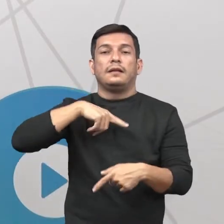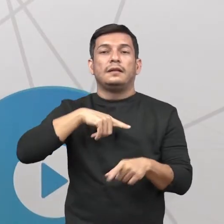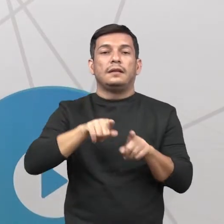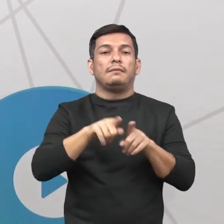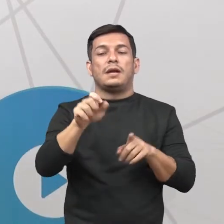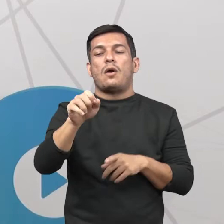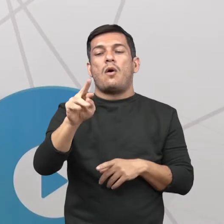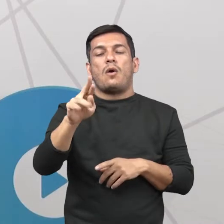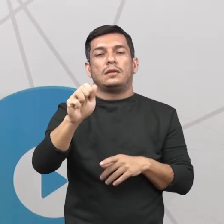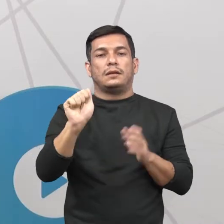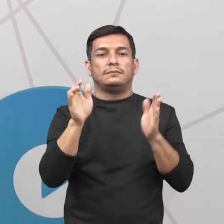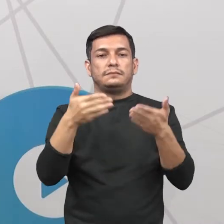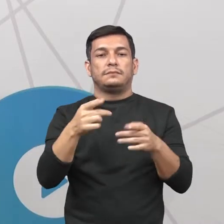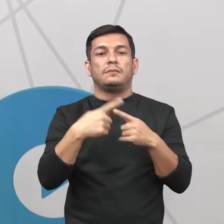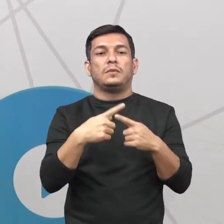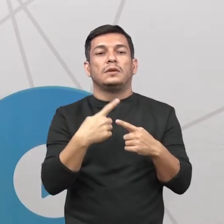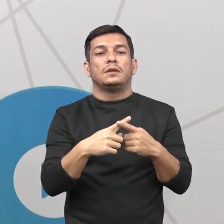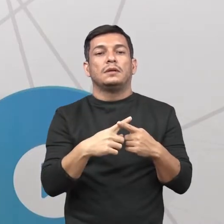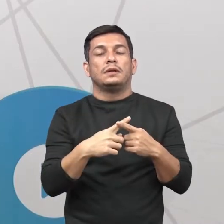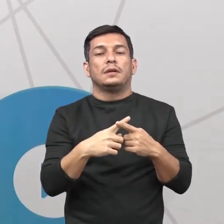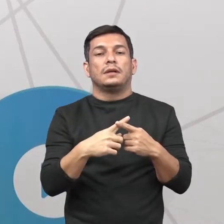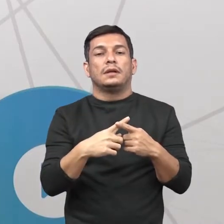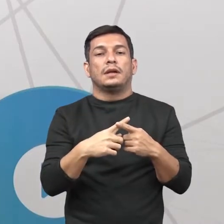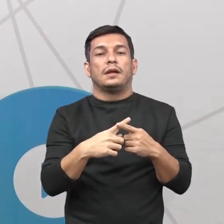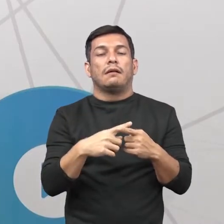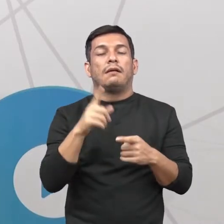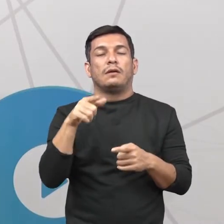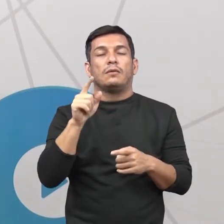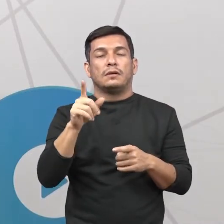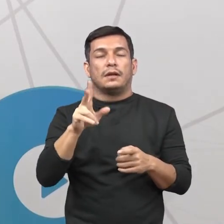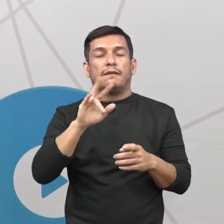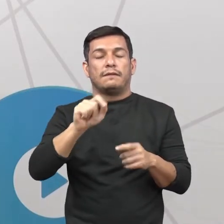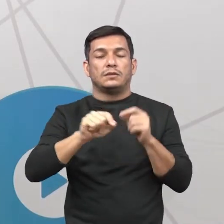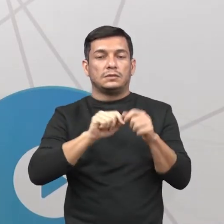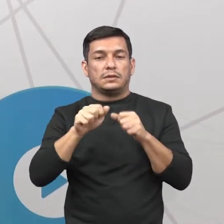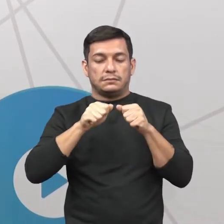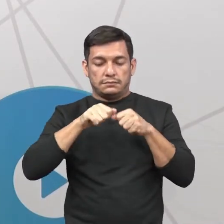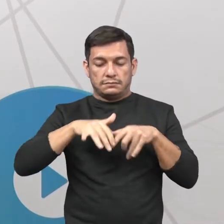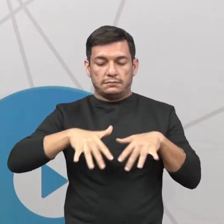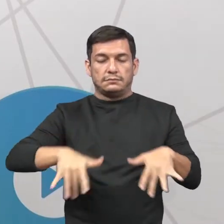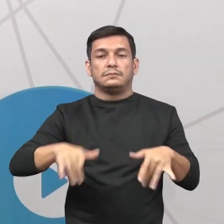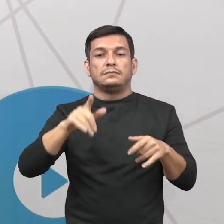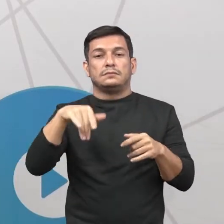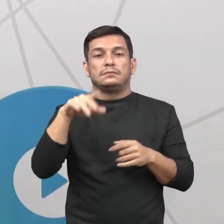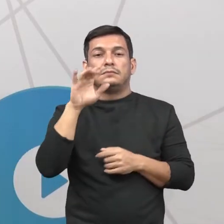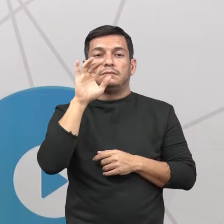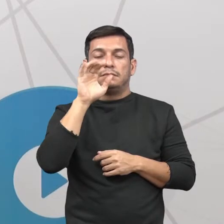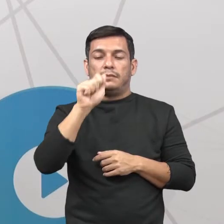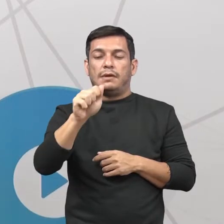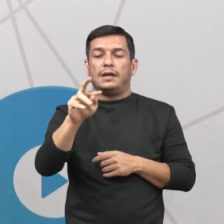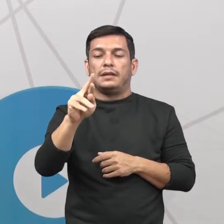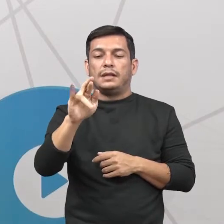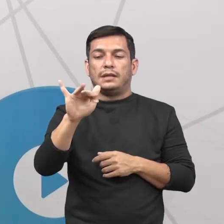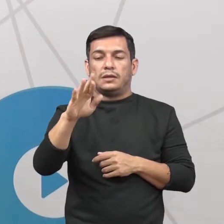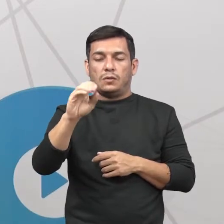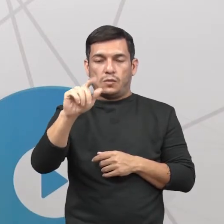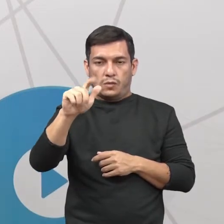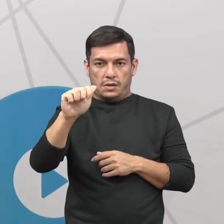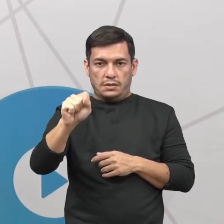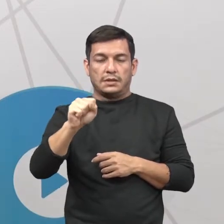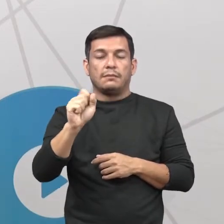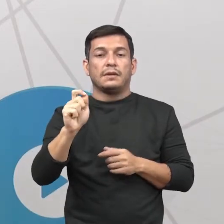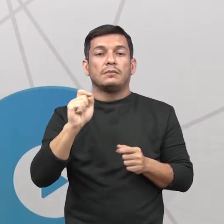específica, exatamente porque essas artérias vão se ramificar em arteríolas para